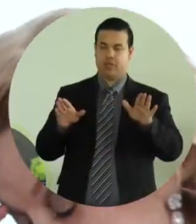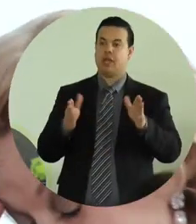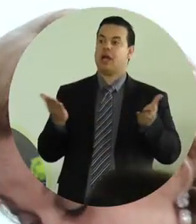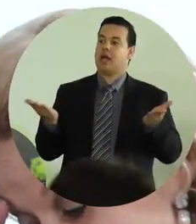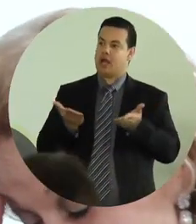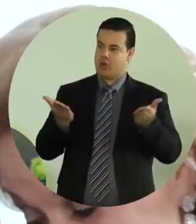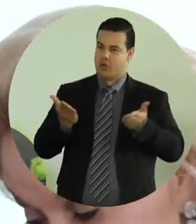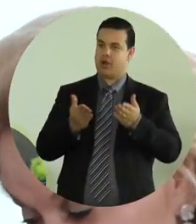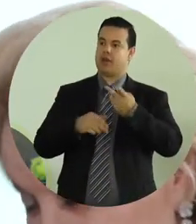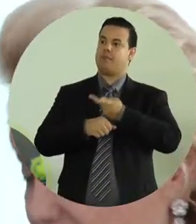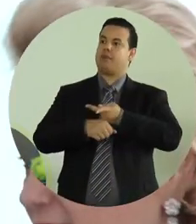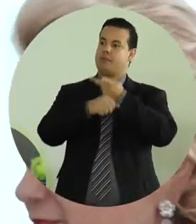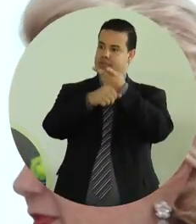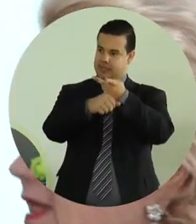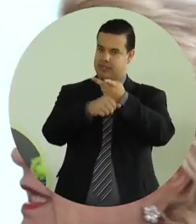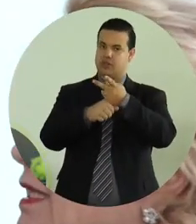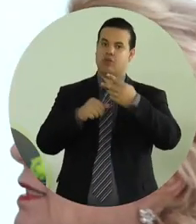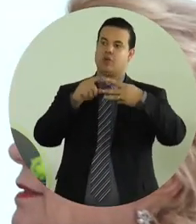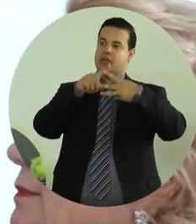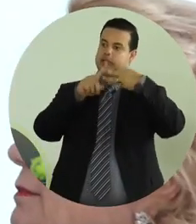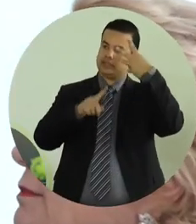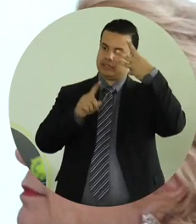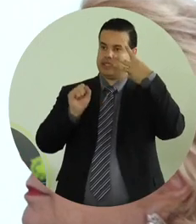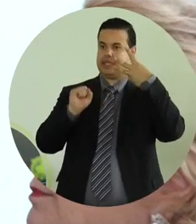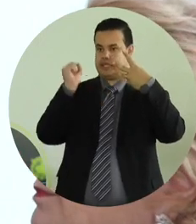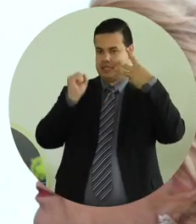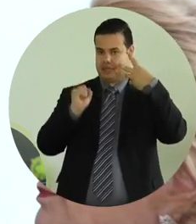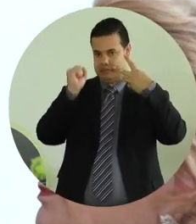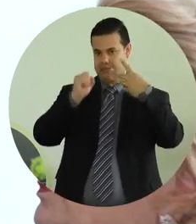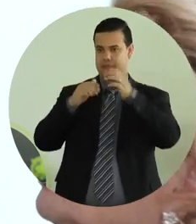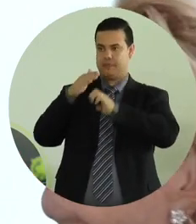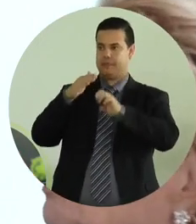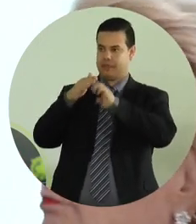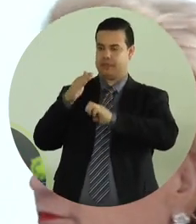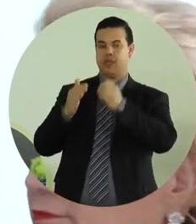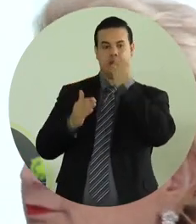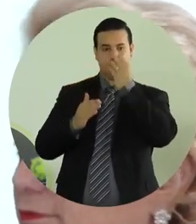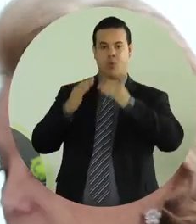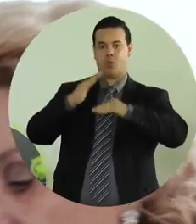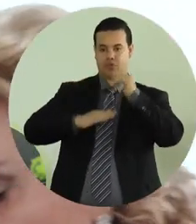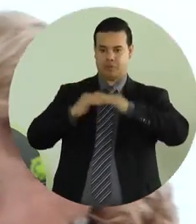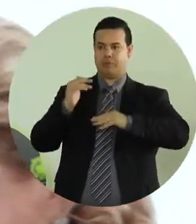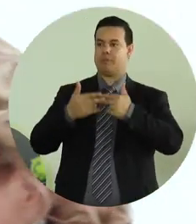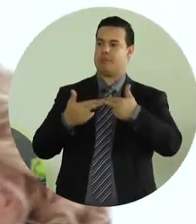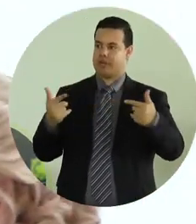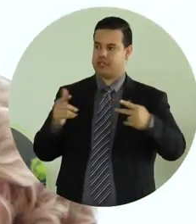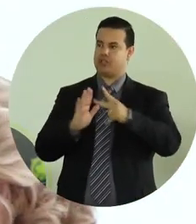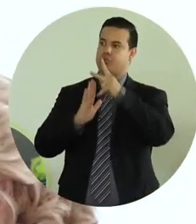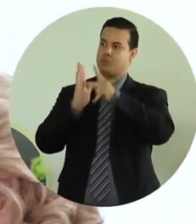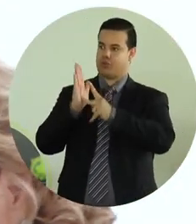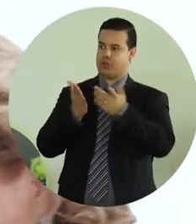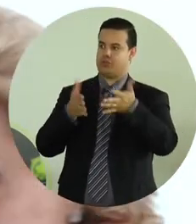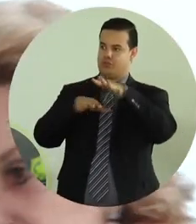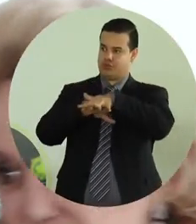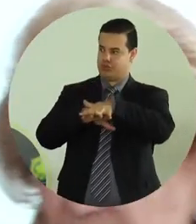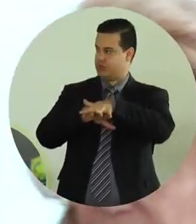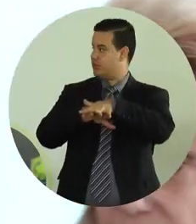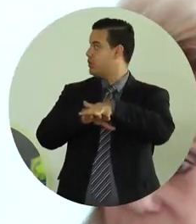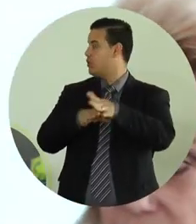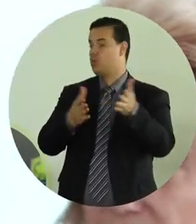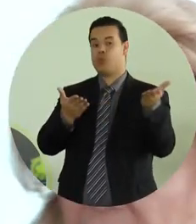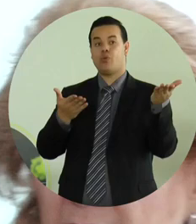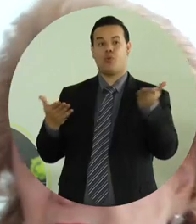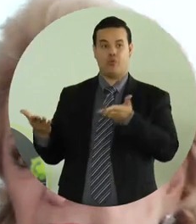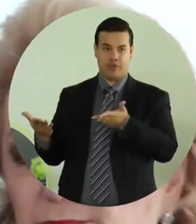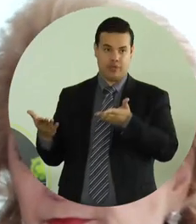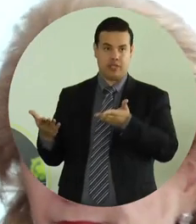Teremos agora a premiação das 3 empresas que destacaram nas boas práticas por seus programas de inclusão. Convidamos